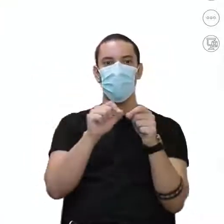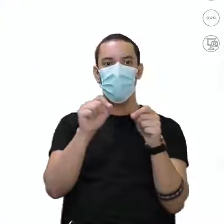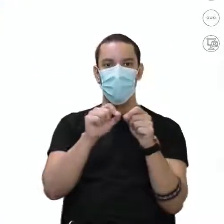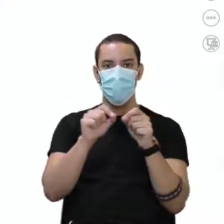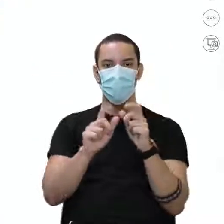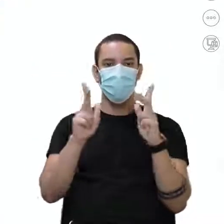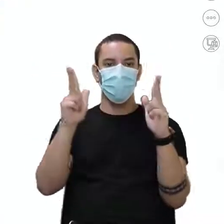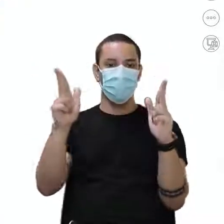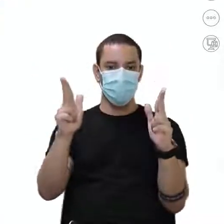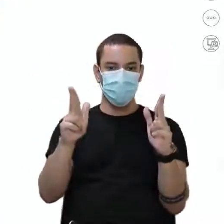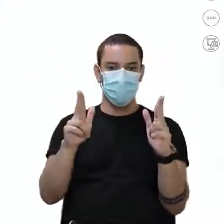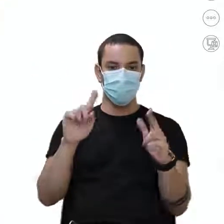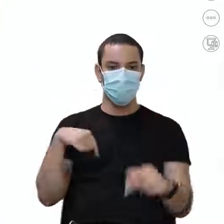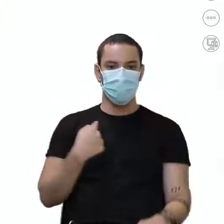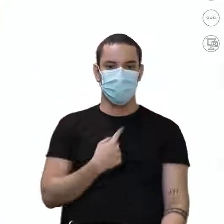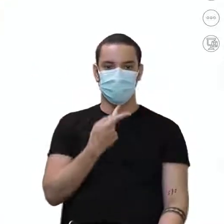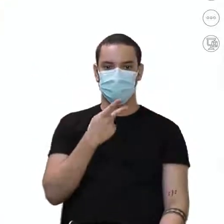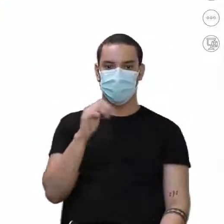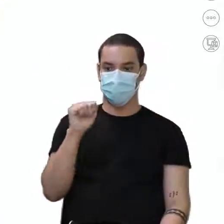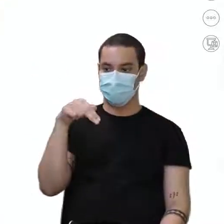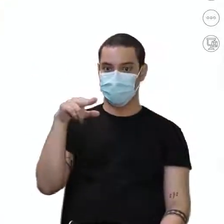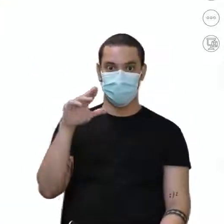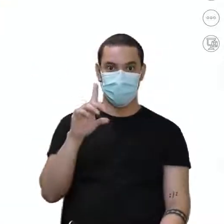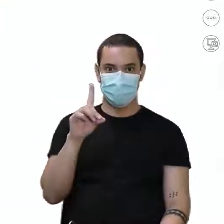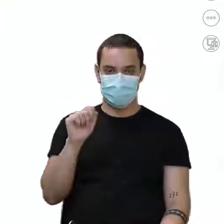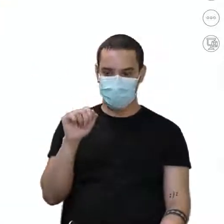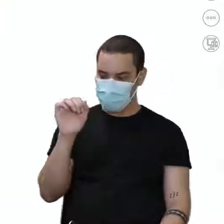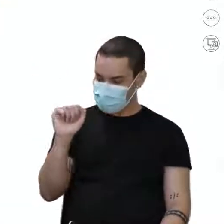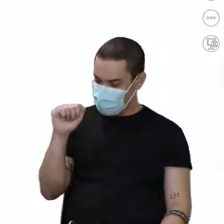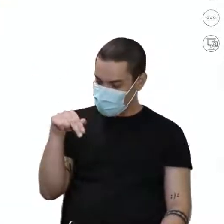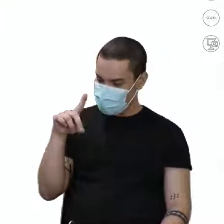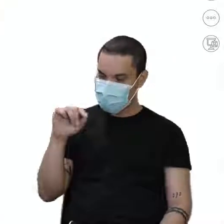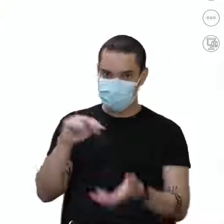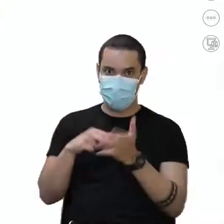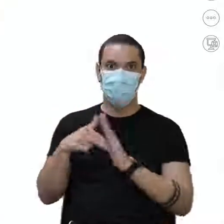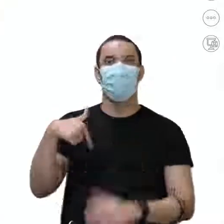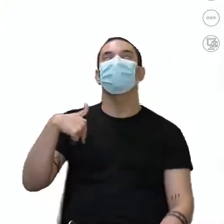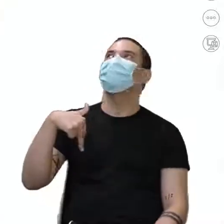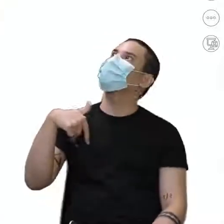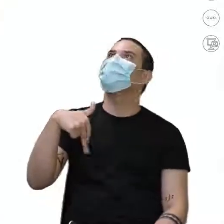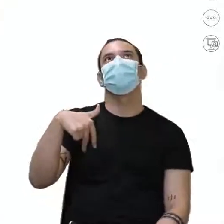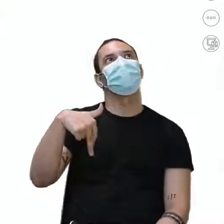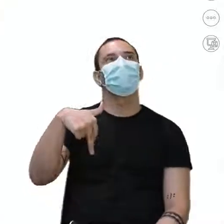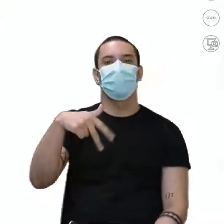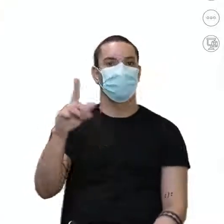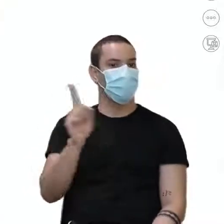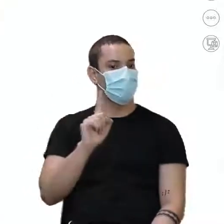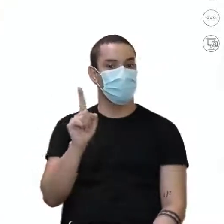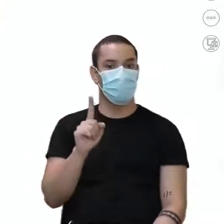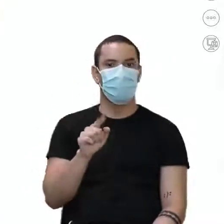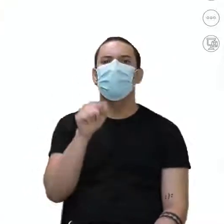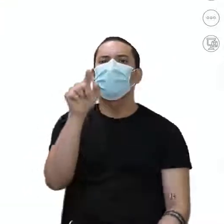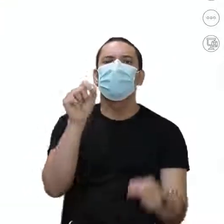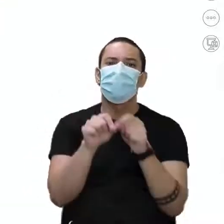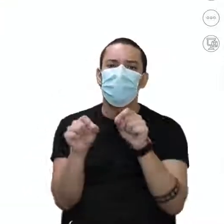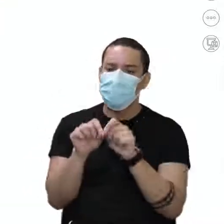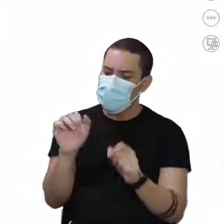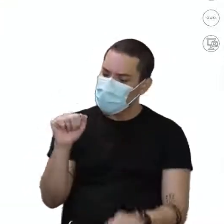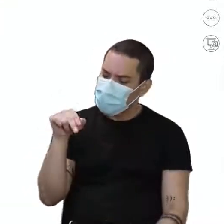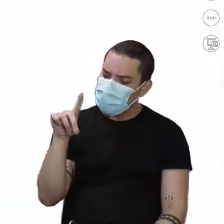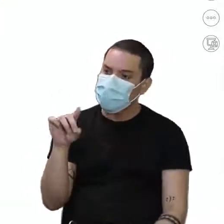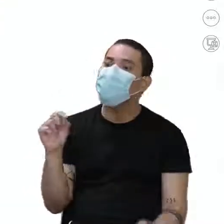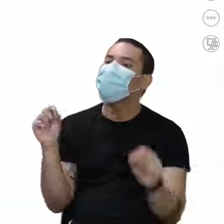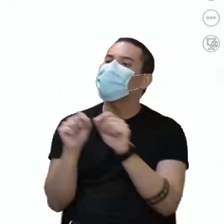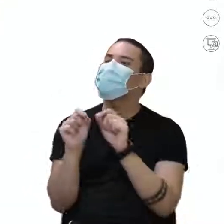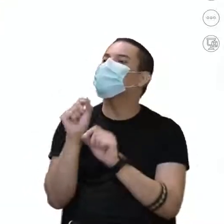fazendo, a gente usa o anda. Só que ninguém está andando, né? Ninguém está andando, não existe essa história de andar. A gente usa o anda para essas situações. Você